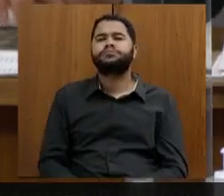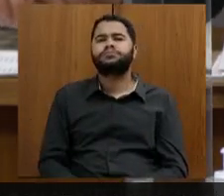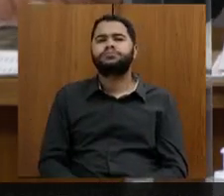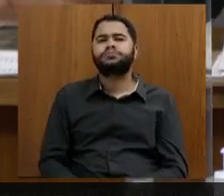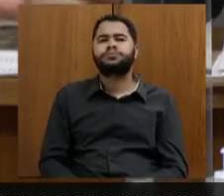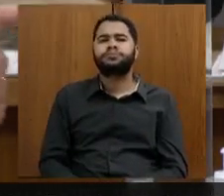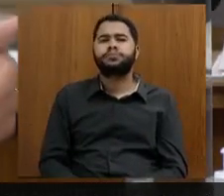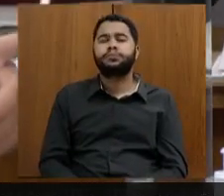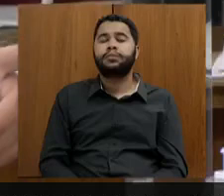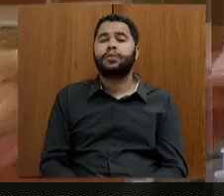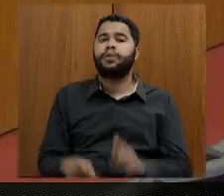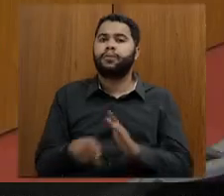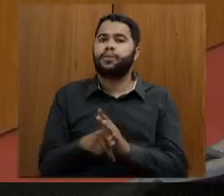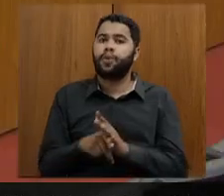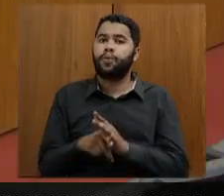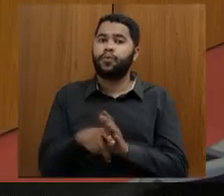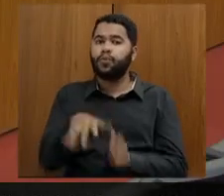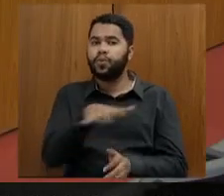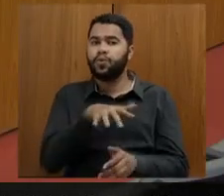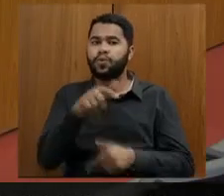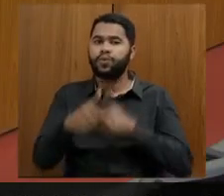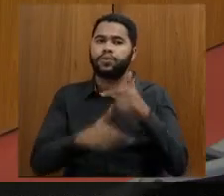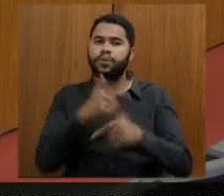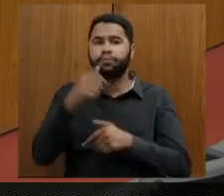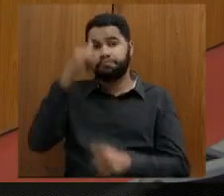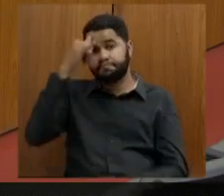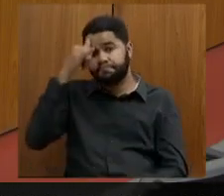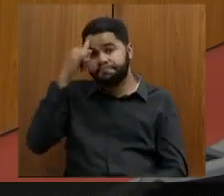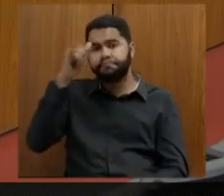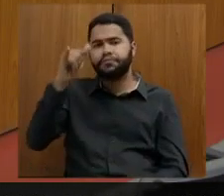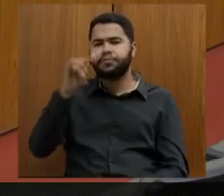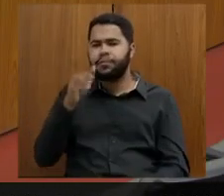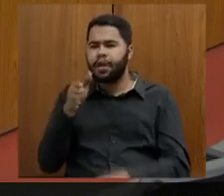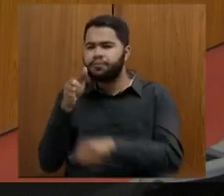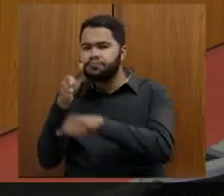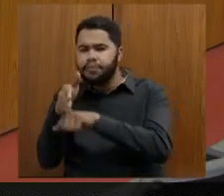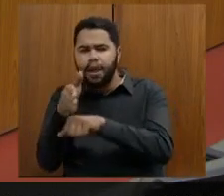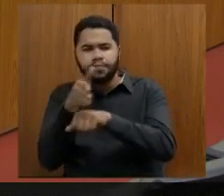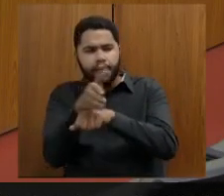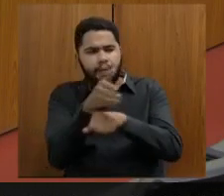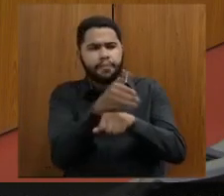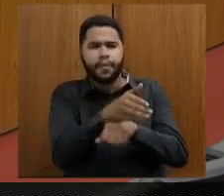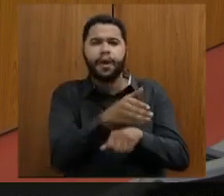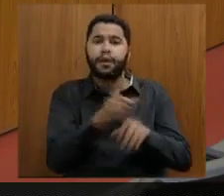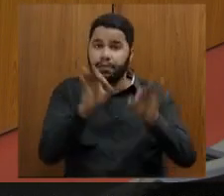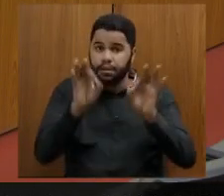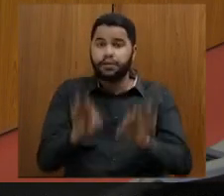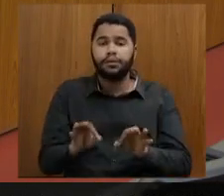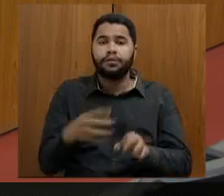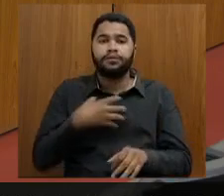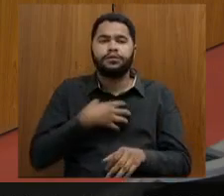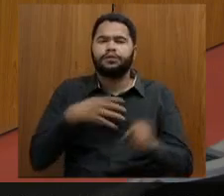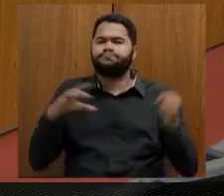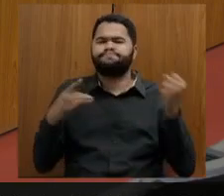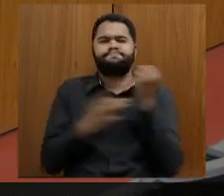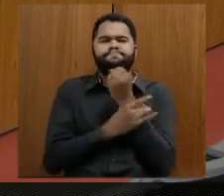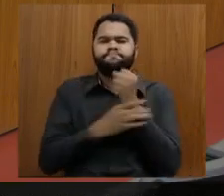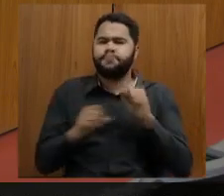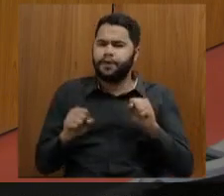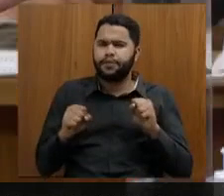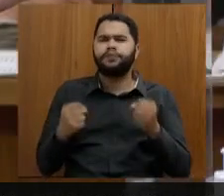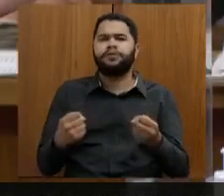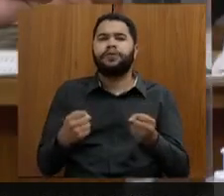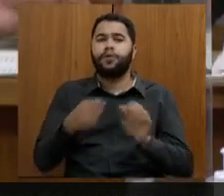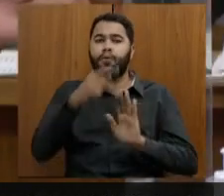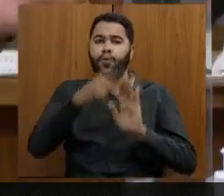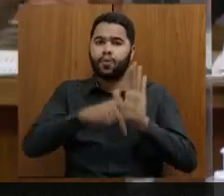circuito de dentro de uma atuação preventiva né ele passa em algumas regiões e alguma fazenda que ele com certeza a sensação de segurança que tá no